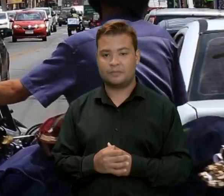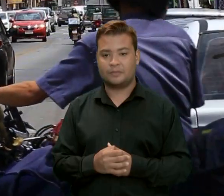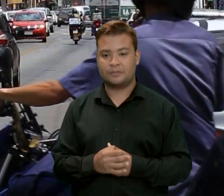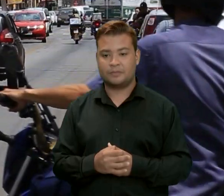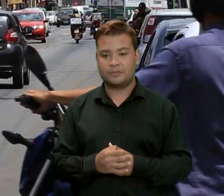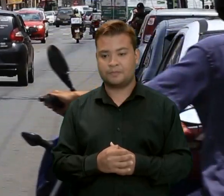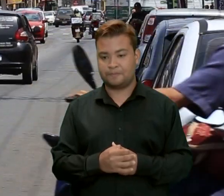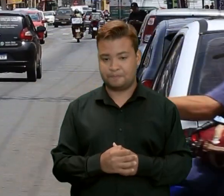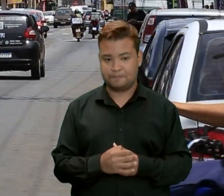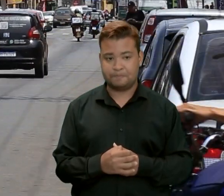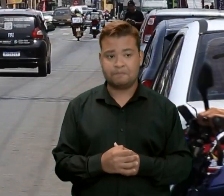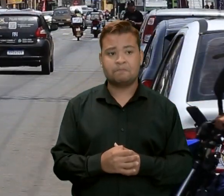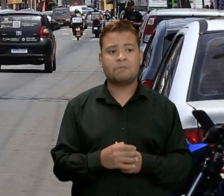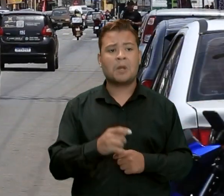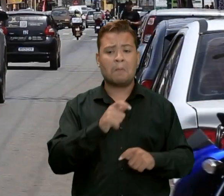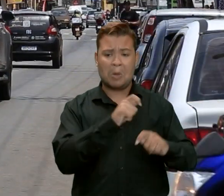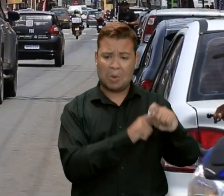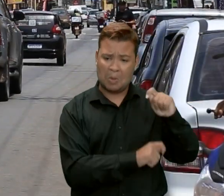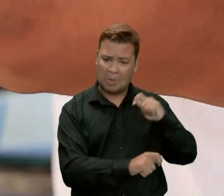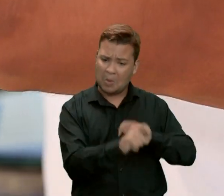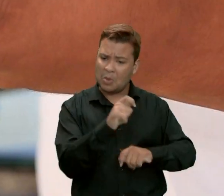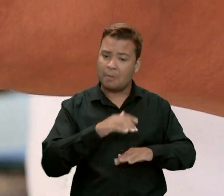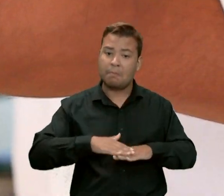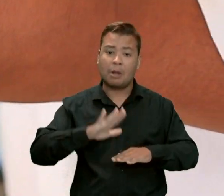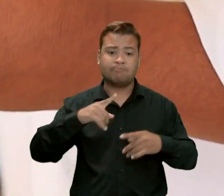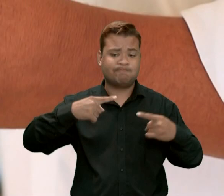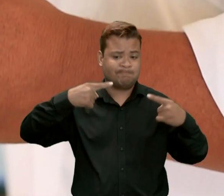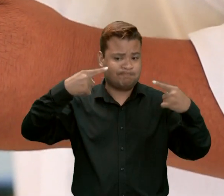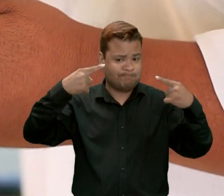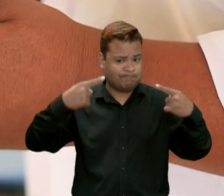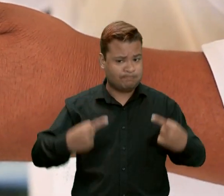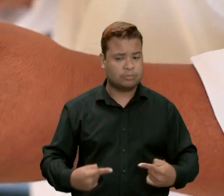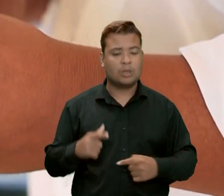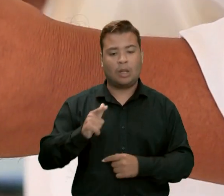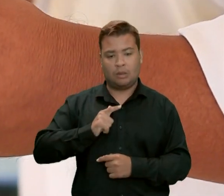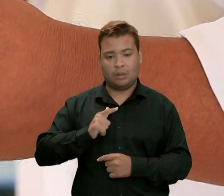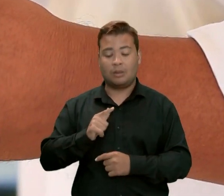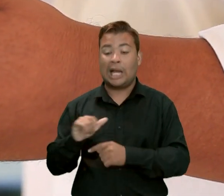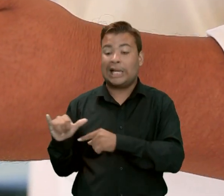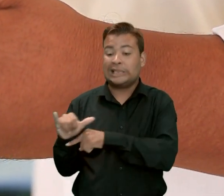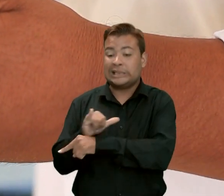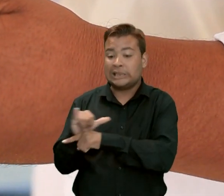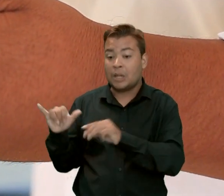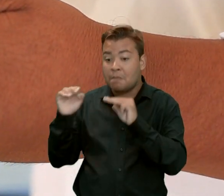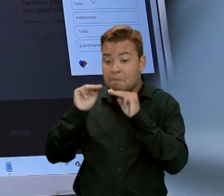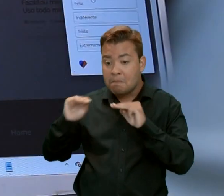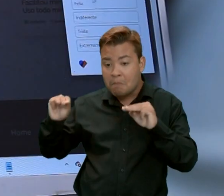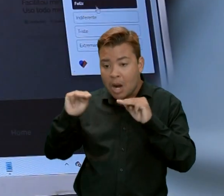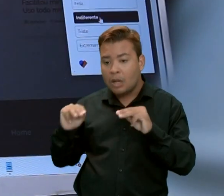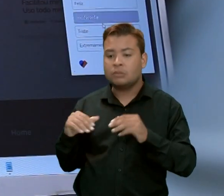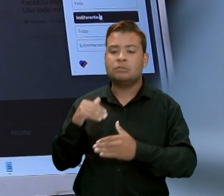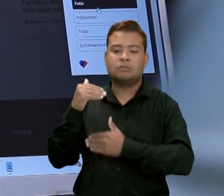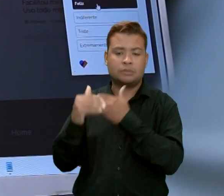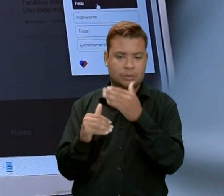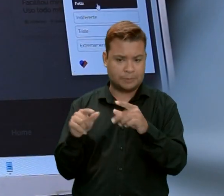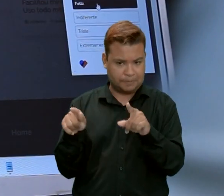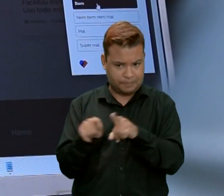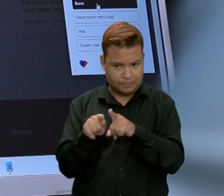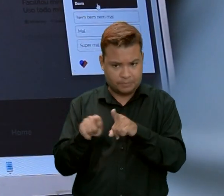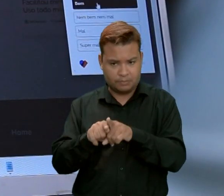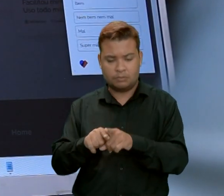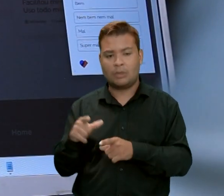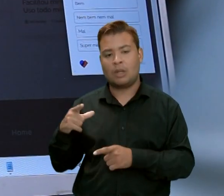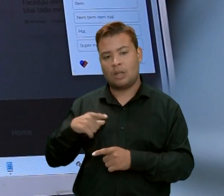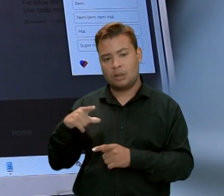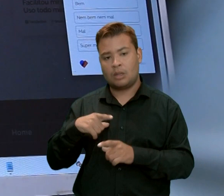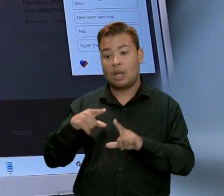No mercado cada vez mais competitivo, as estratégias de marketing também avançam. Por meio de